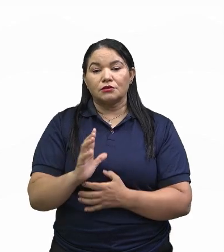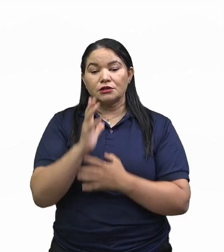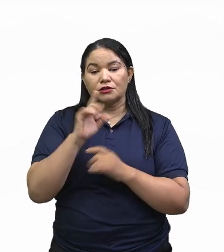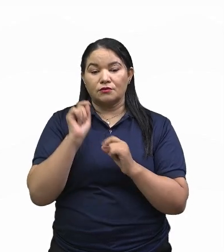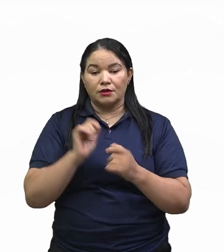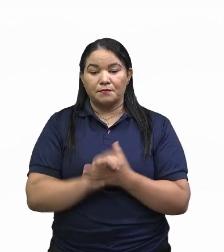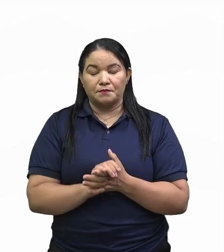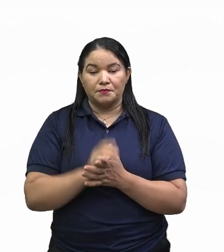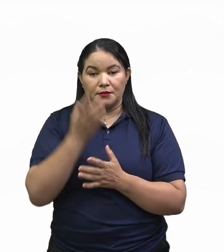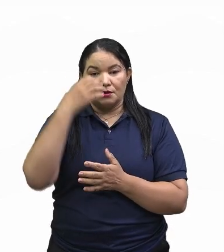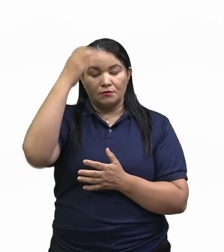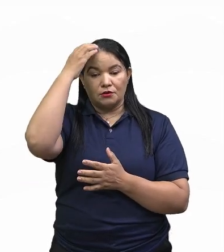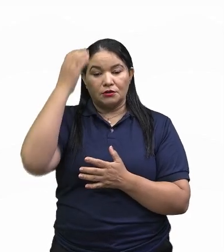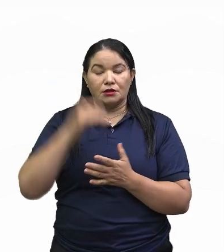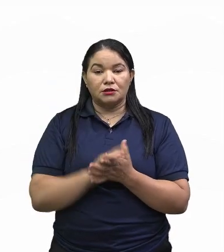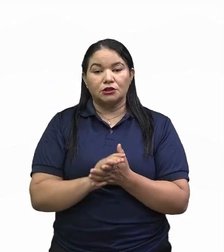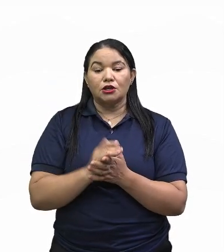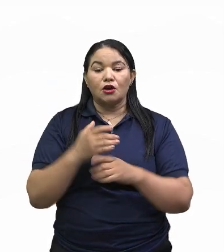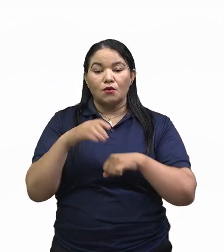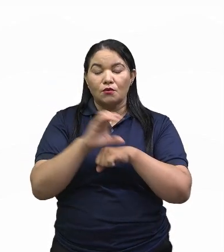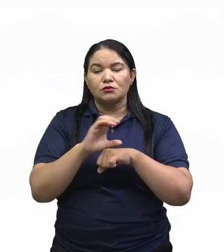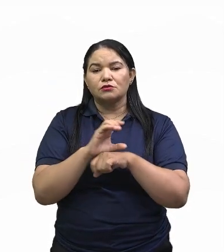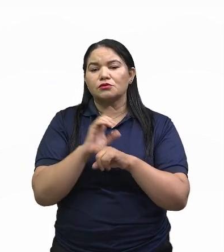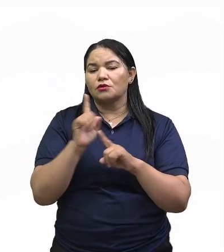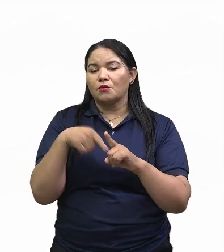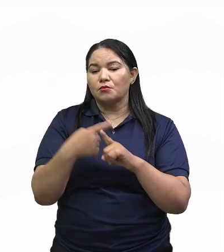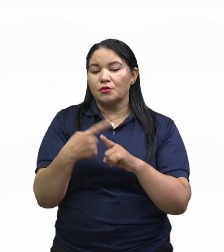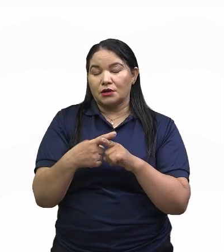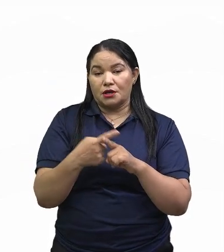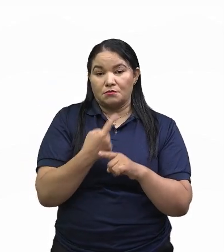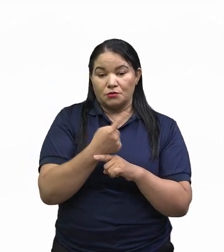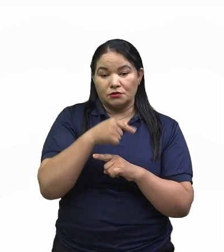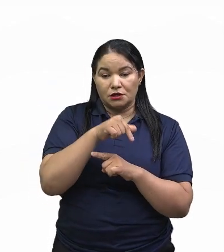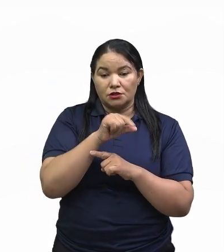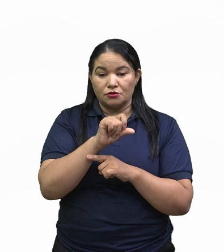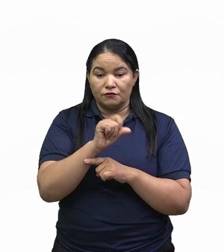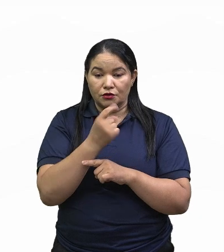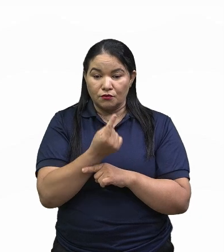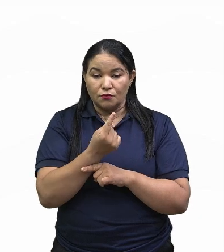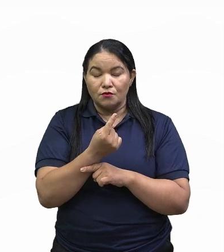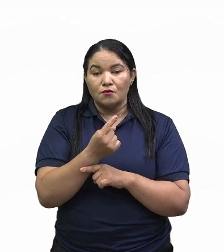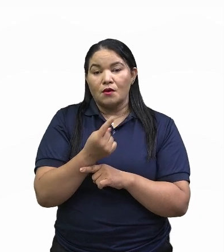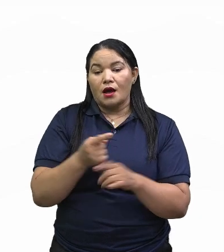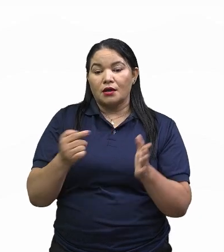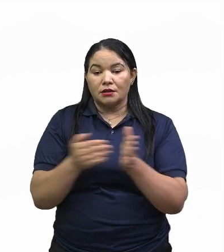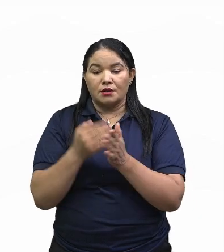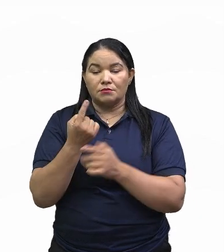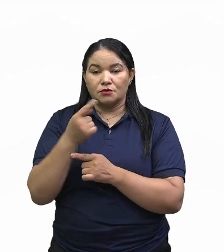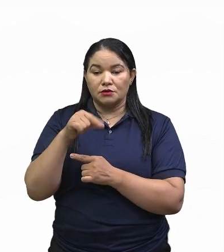chamada monarquia constitucional, que ficou ali de 1791 a